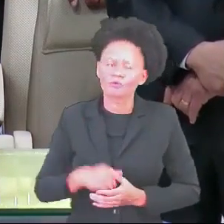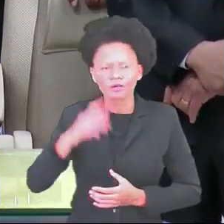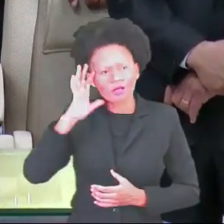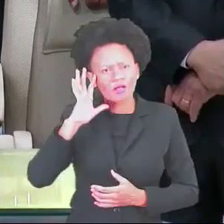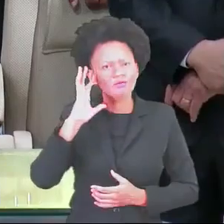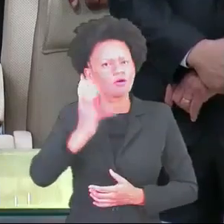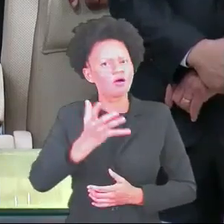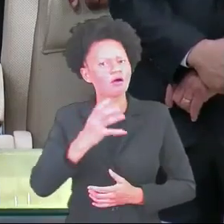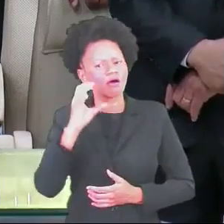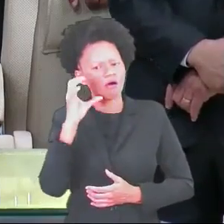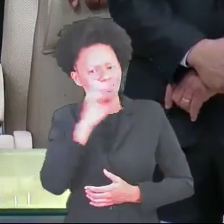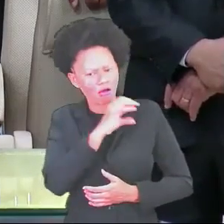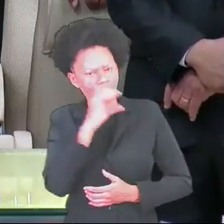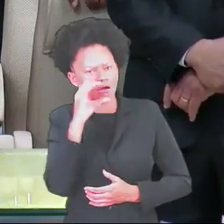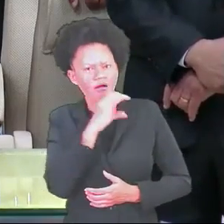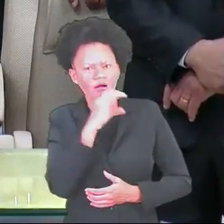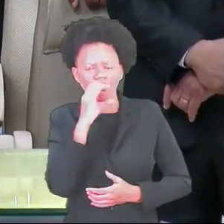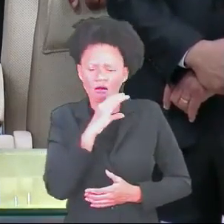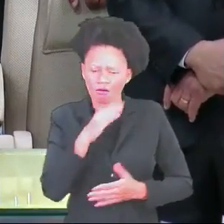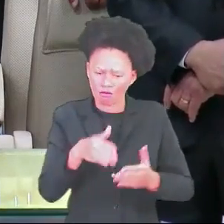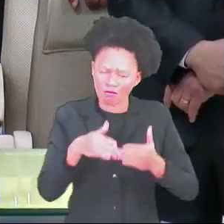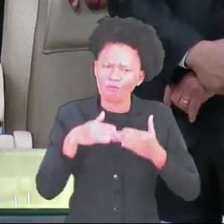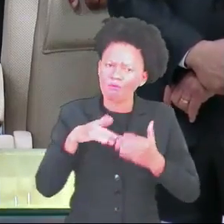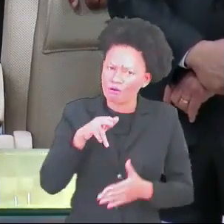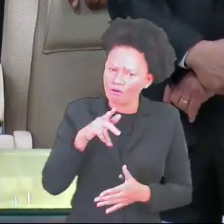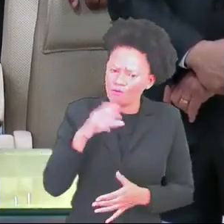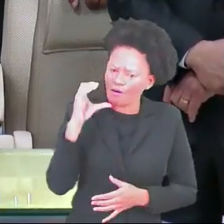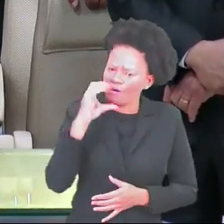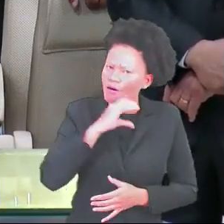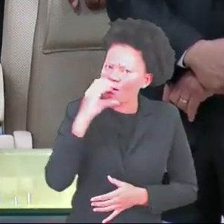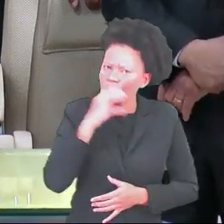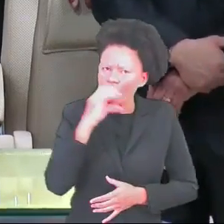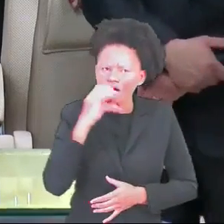decida-se logo. Por favor, minha irmã, decida-se logo.